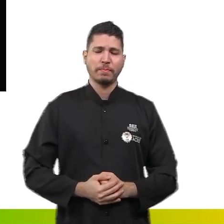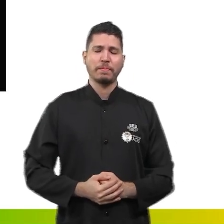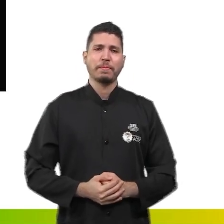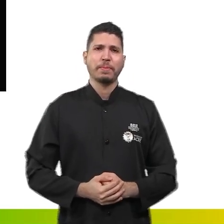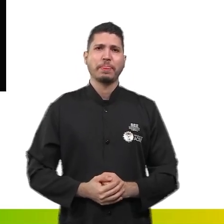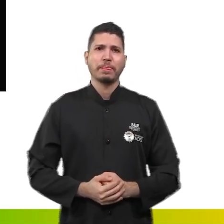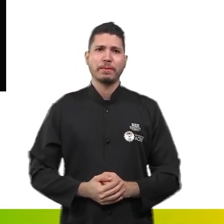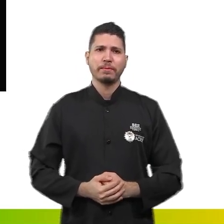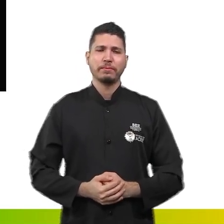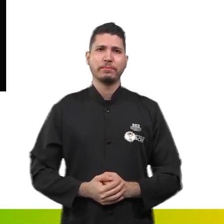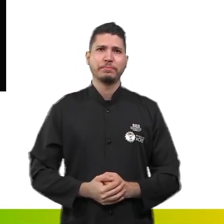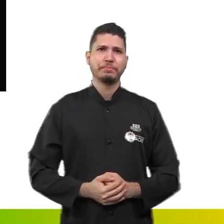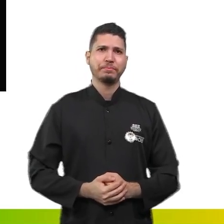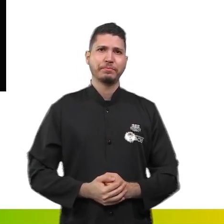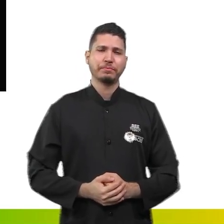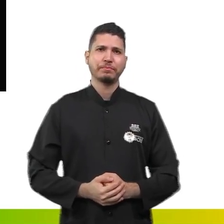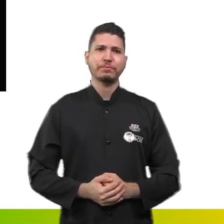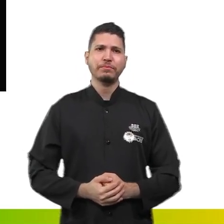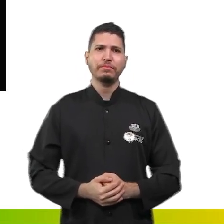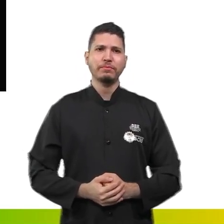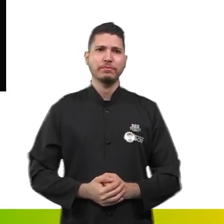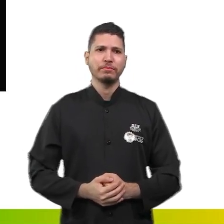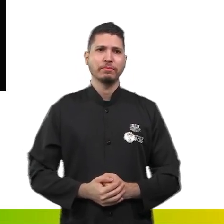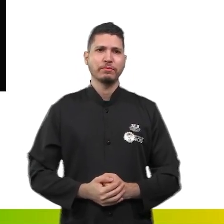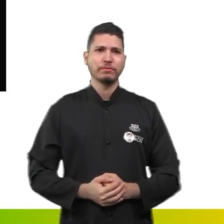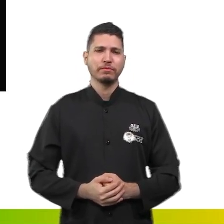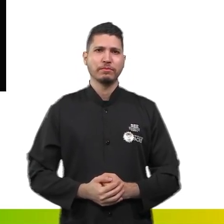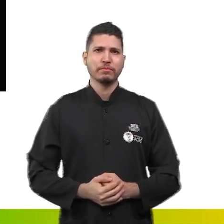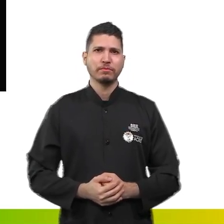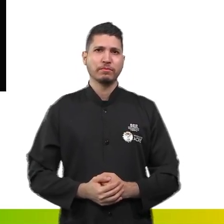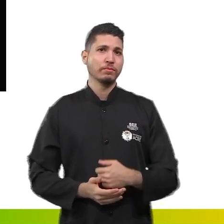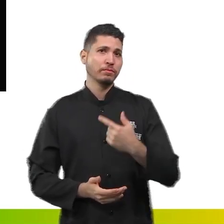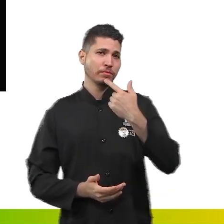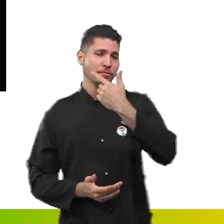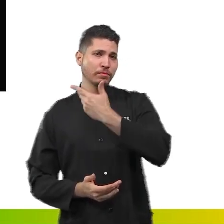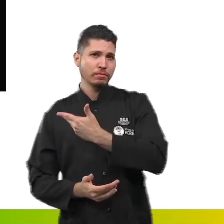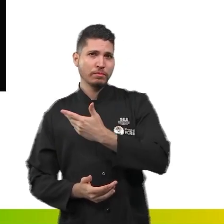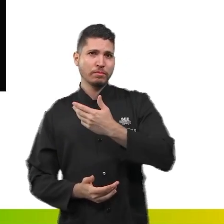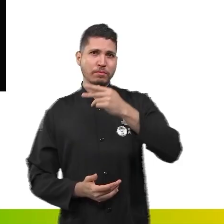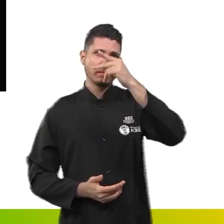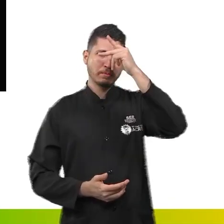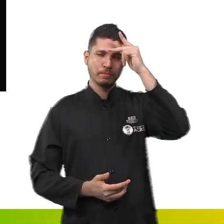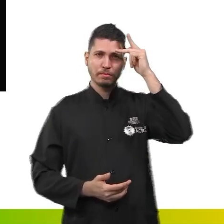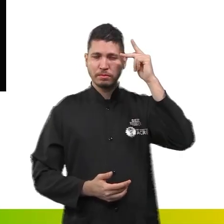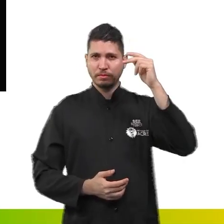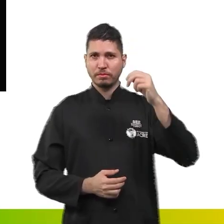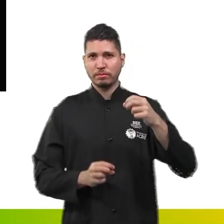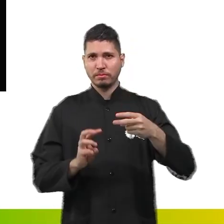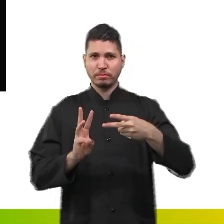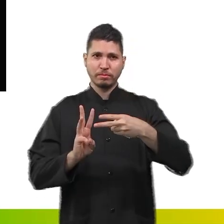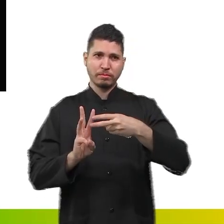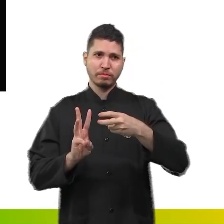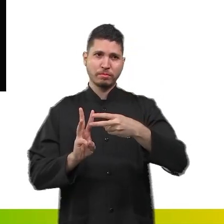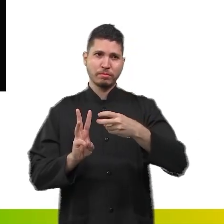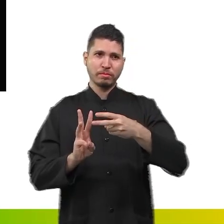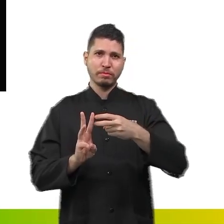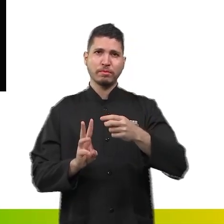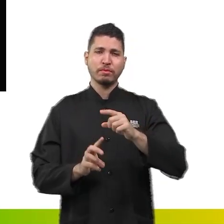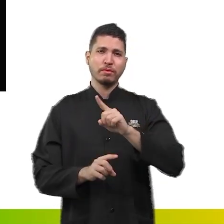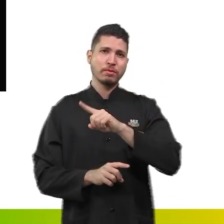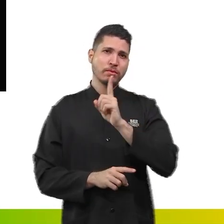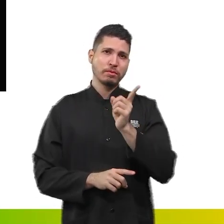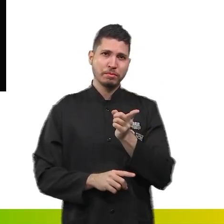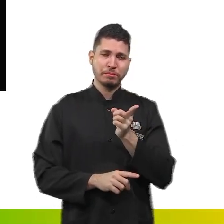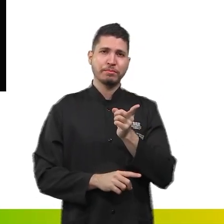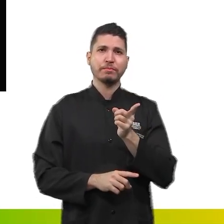uma pessoa indígena, né? E temos também uma imagem com adornos